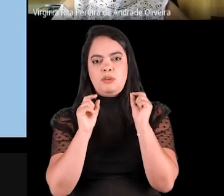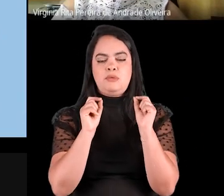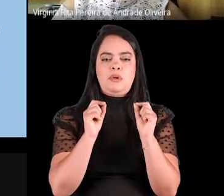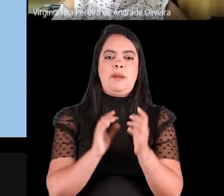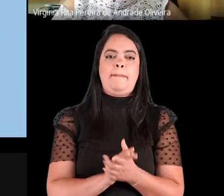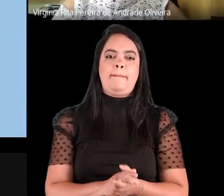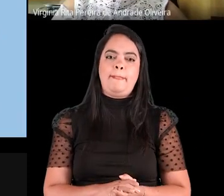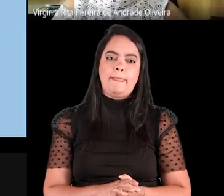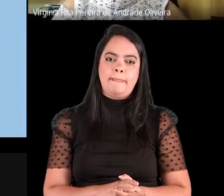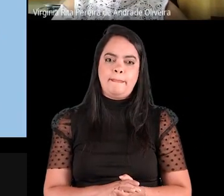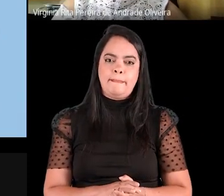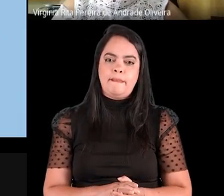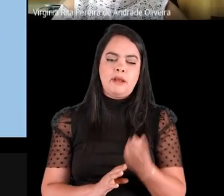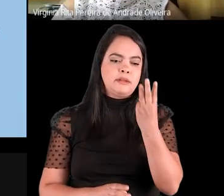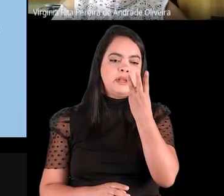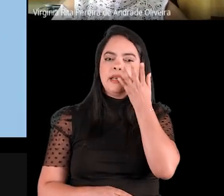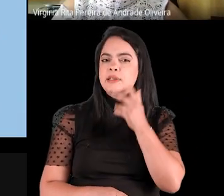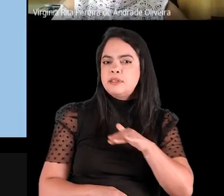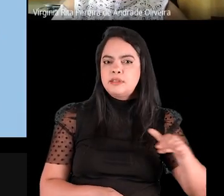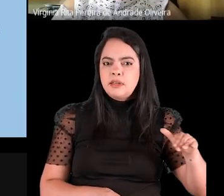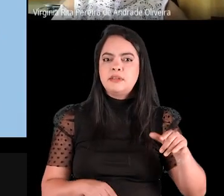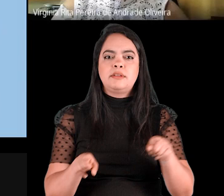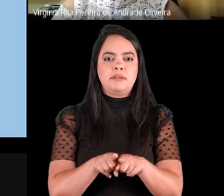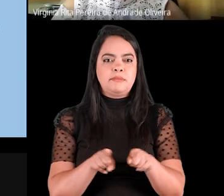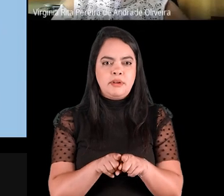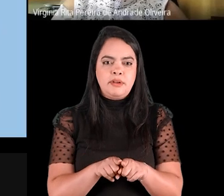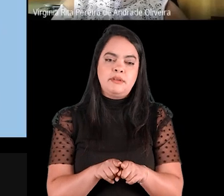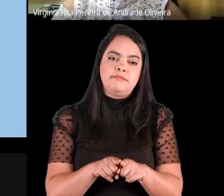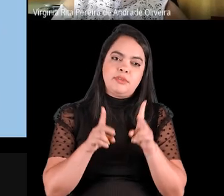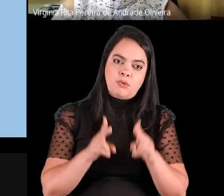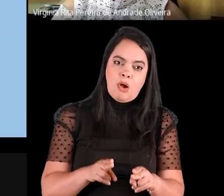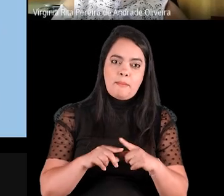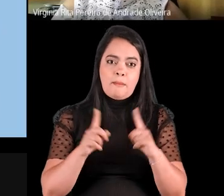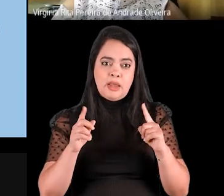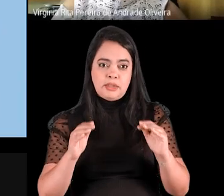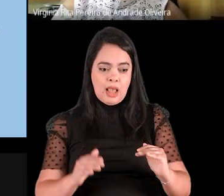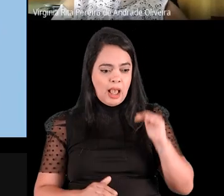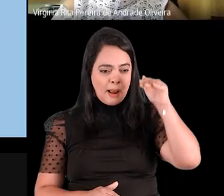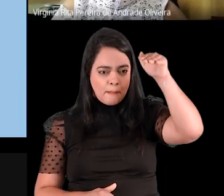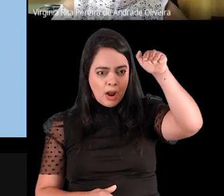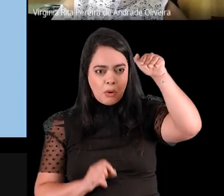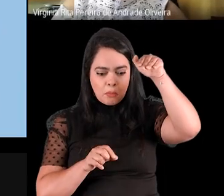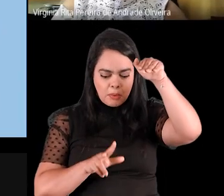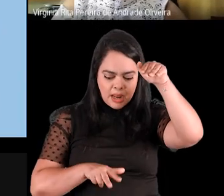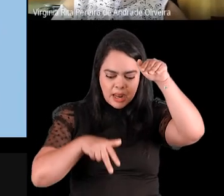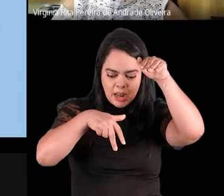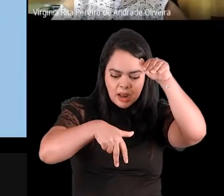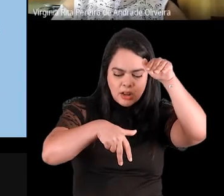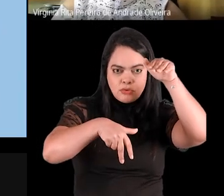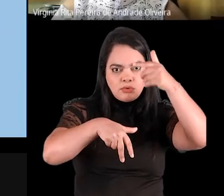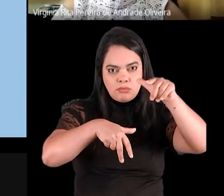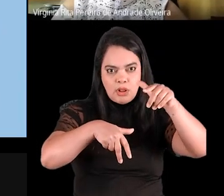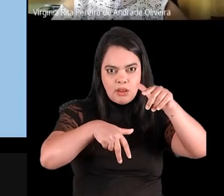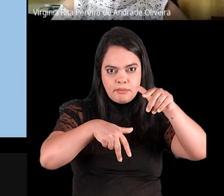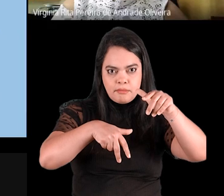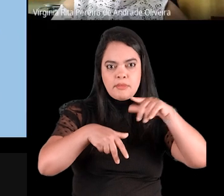no outro quadro, vemos três crianças na mesma situação. Porém, a maior já não está mais em cima do caixote. A criança de tamanho